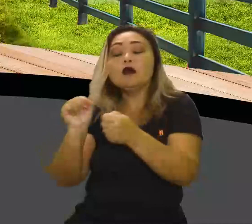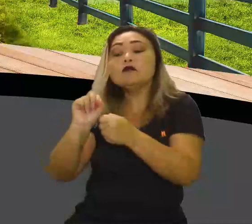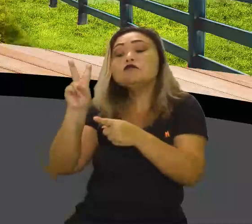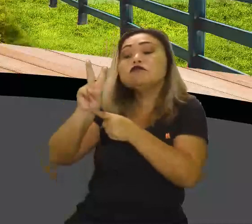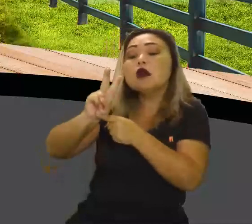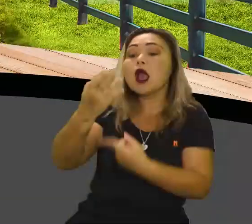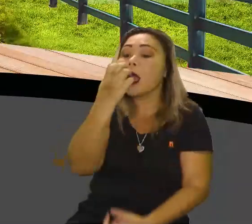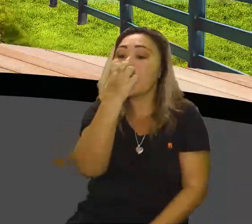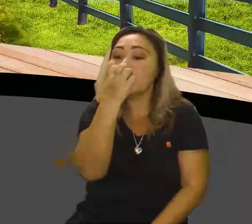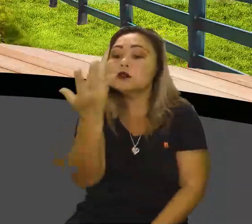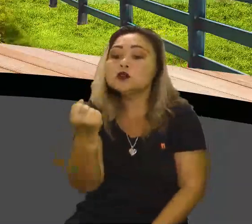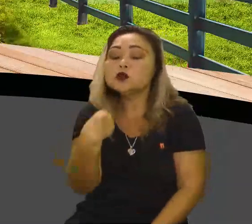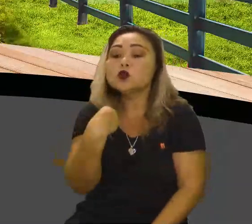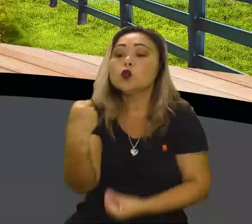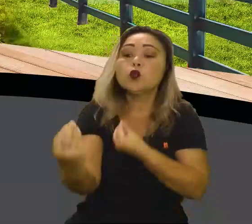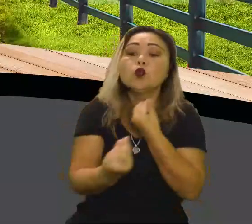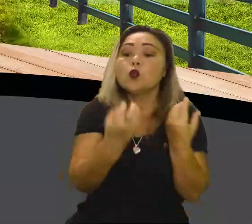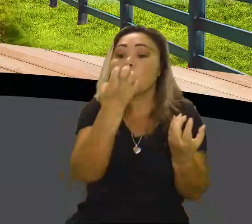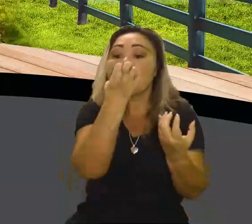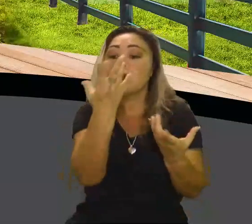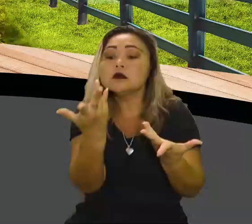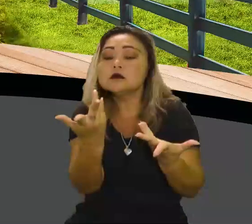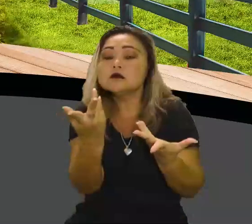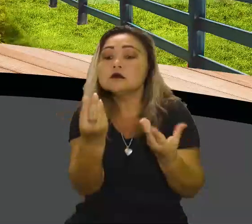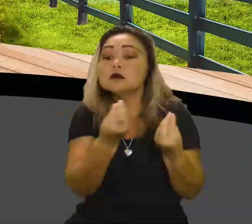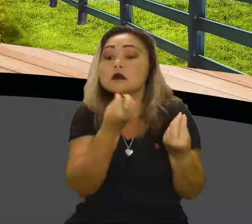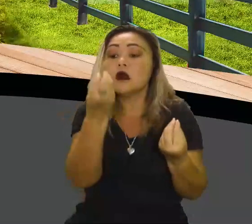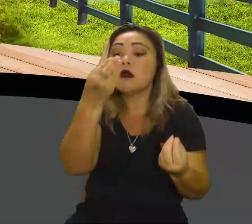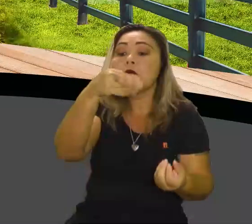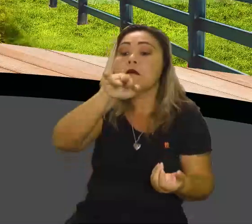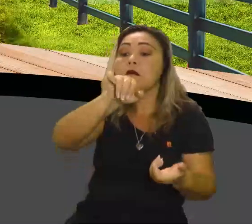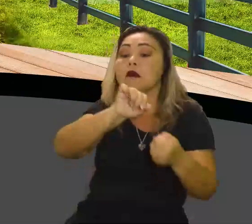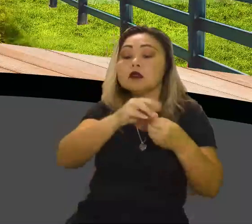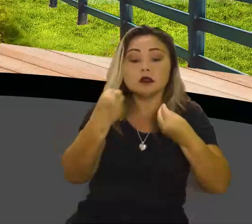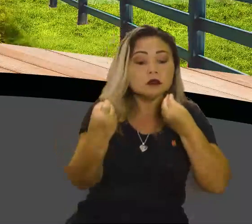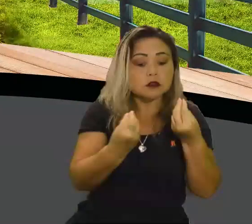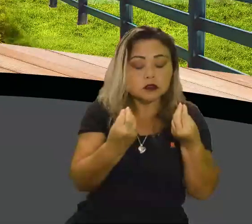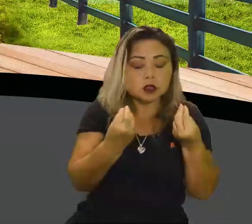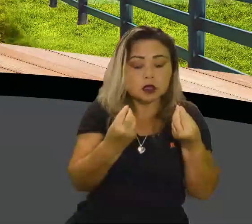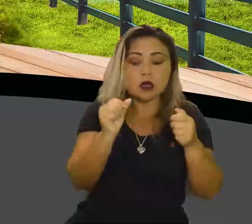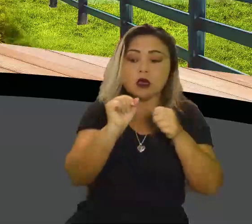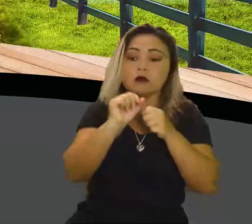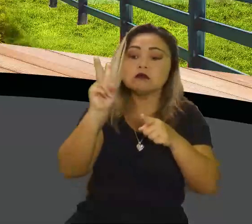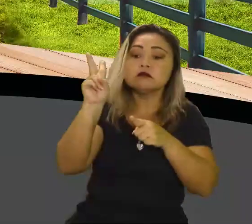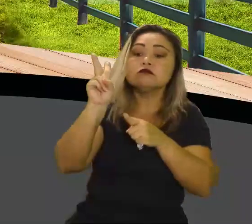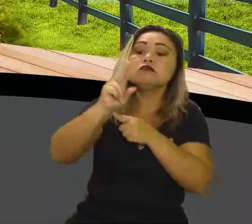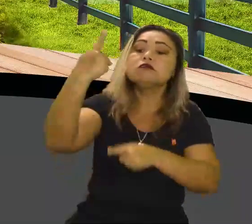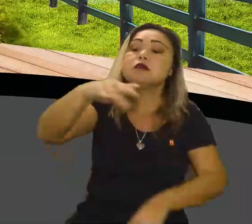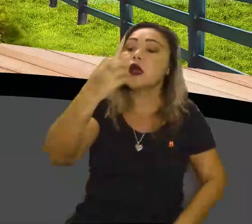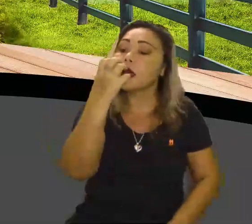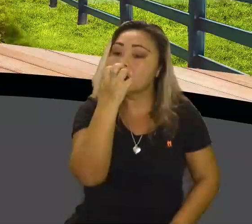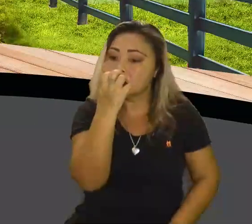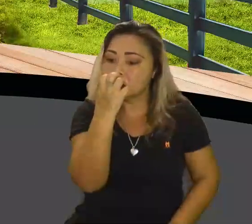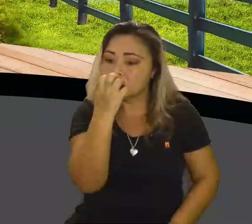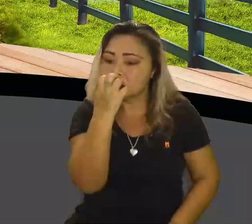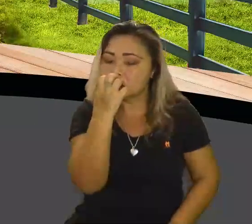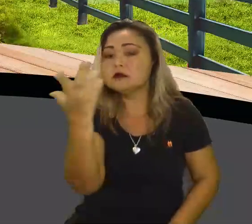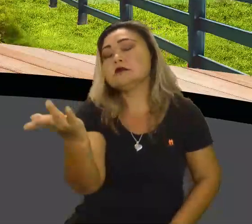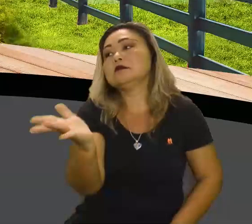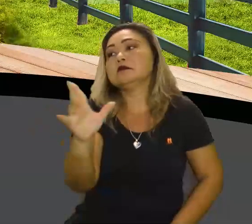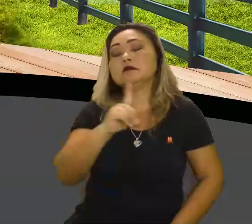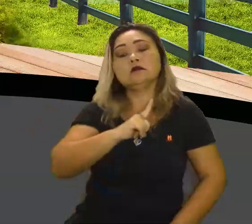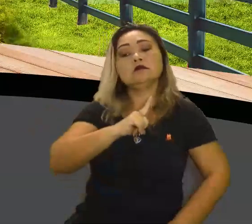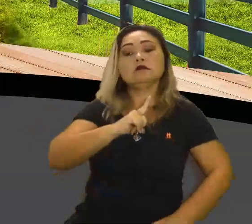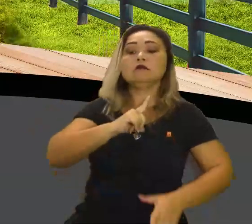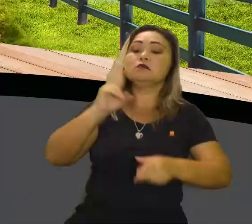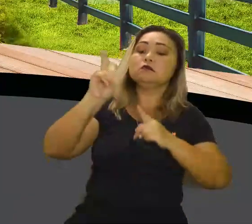cachorro. Quais são os manejos que você realiza na criação do seu cachorro? Você tem que dar